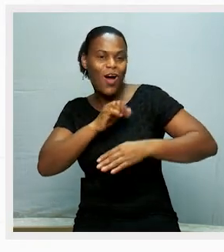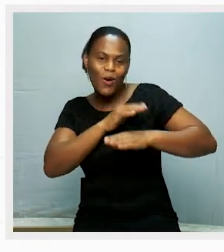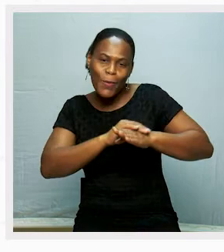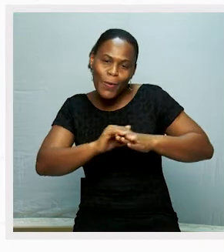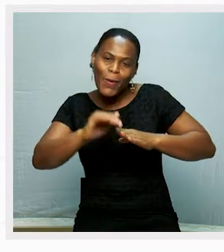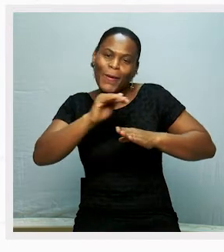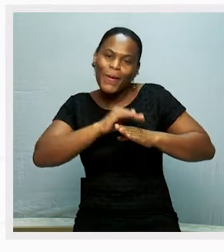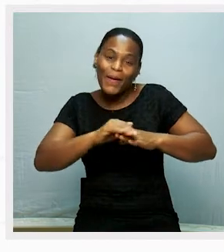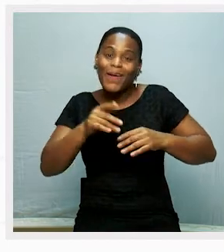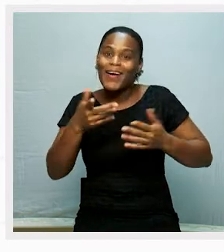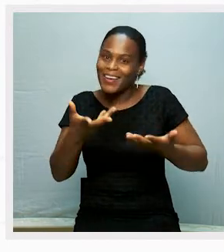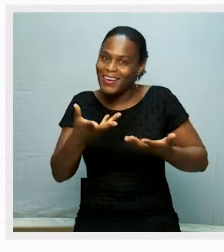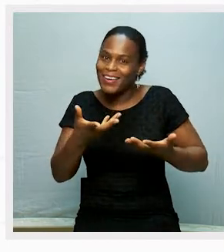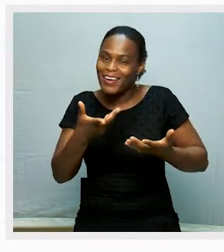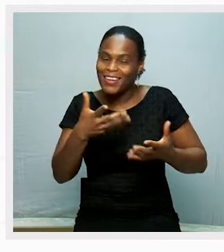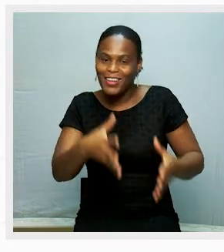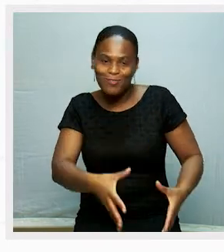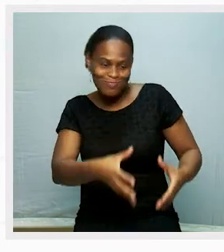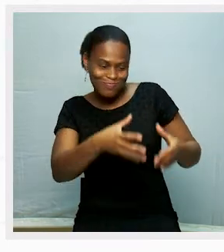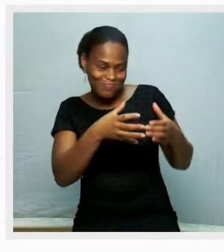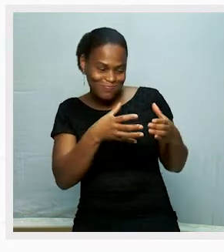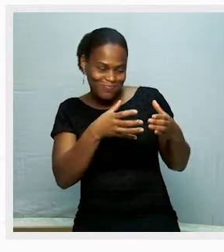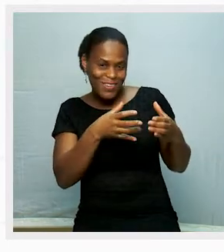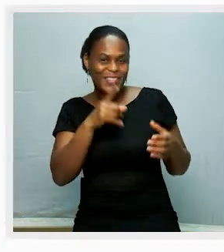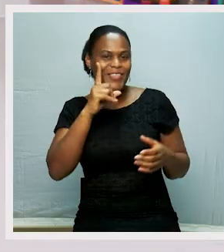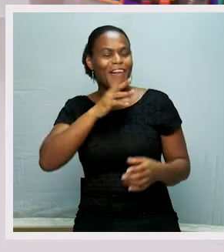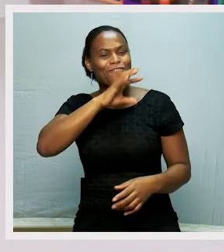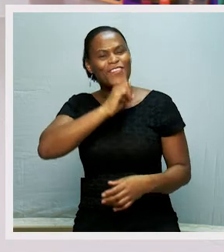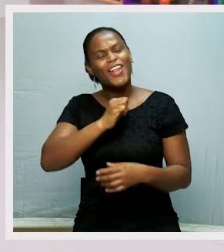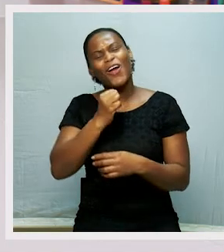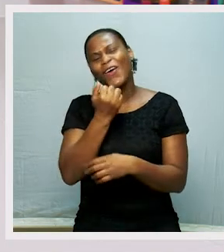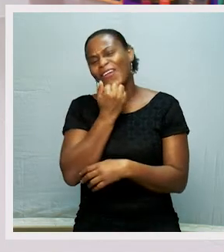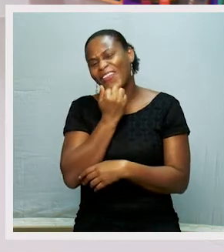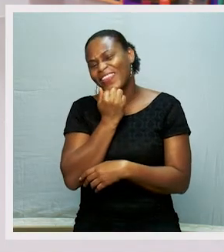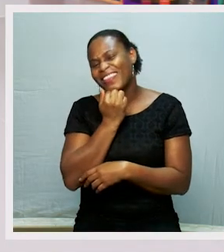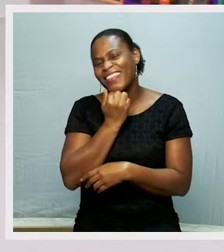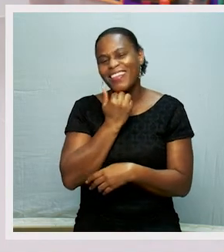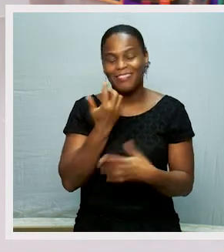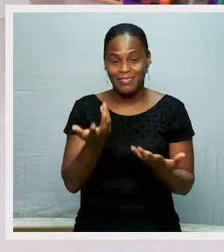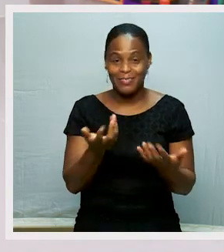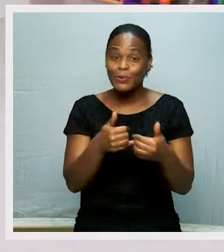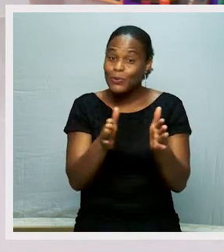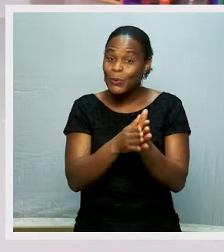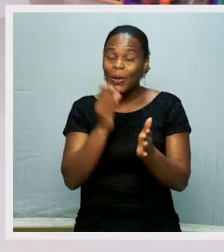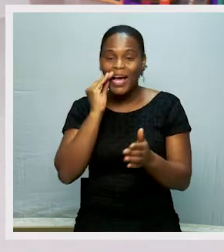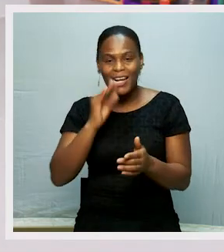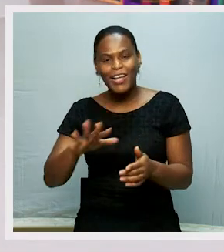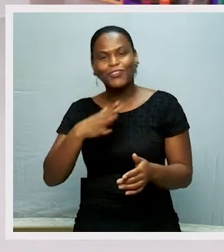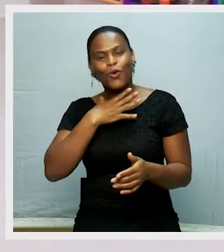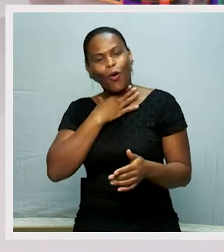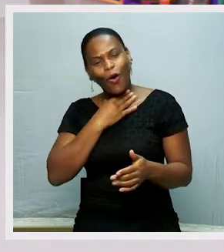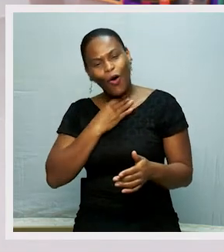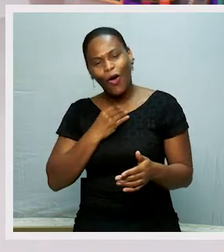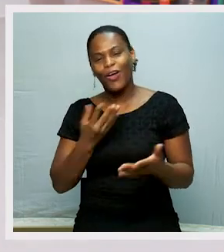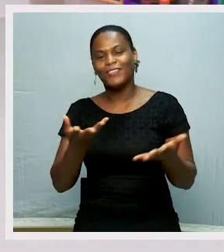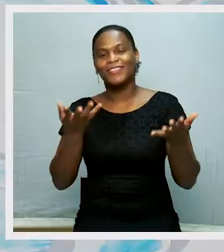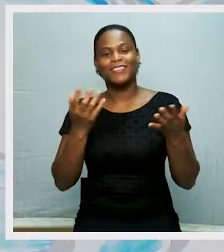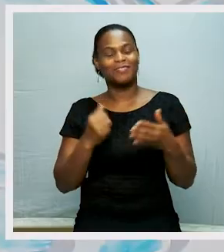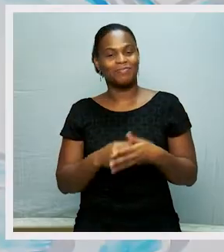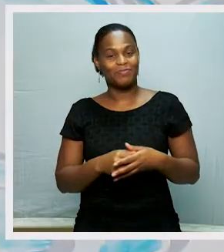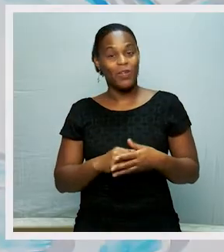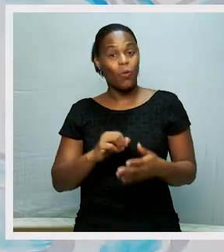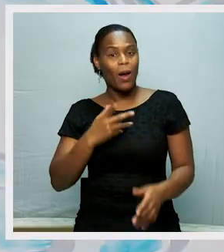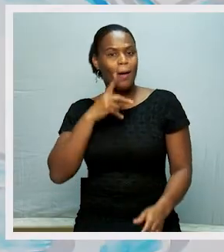fica muito contente. Ou não é isto? Toda criança gosta de estar desta maneira.